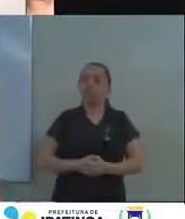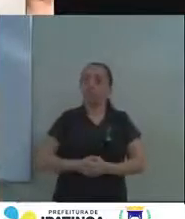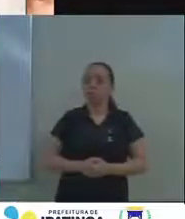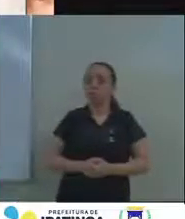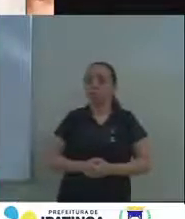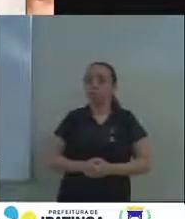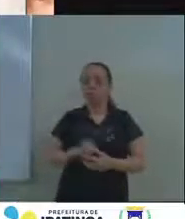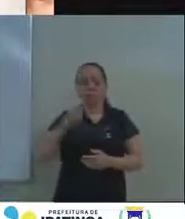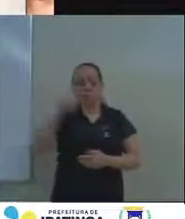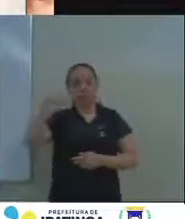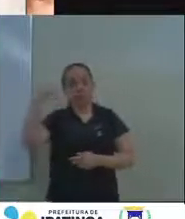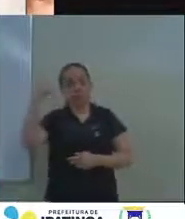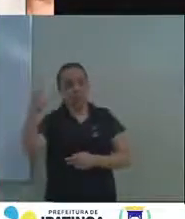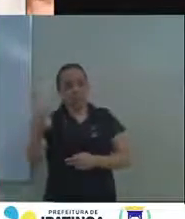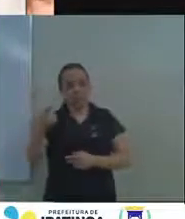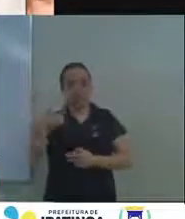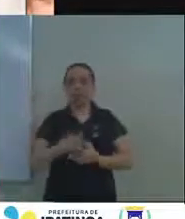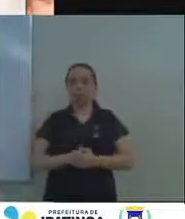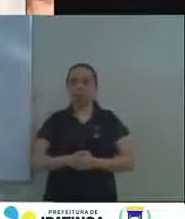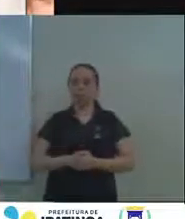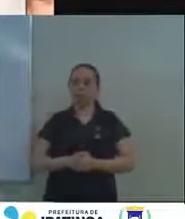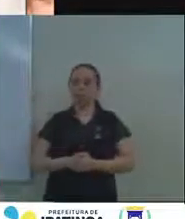Além disso,